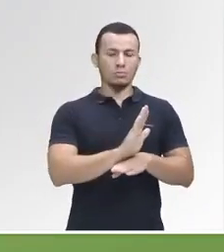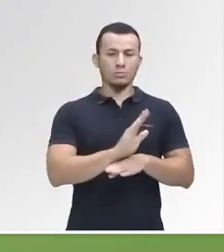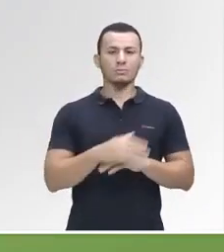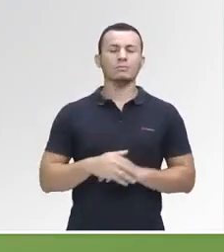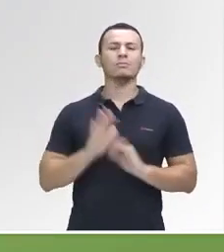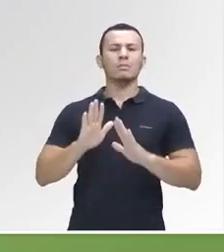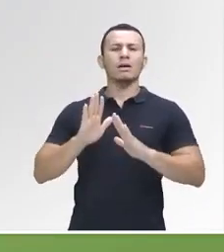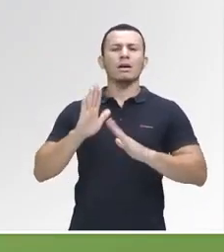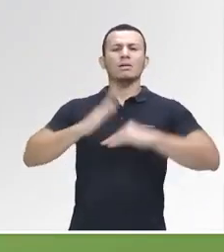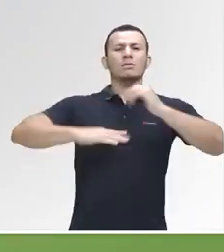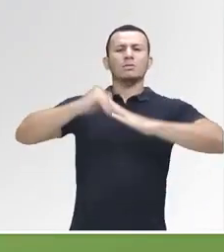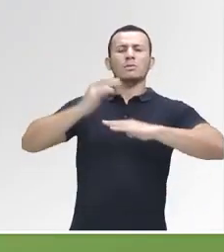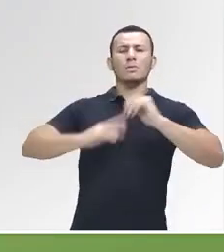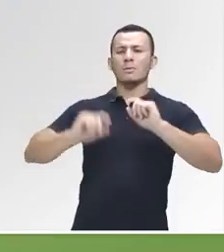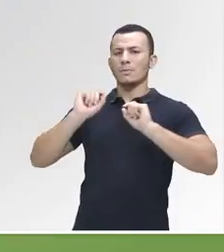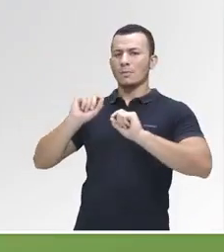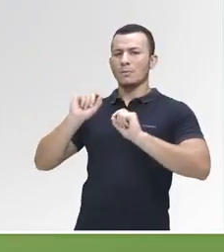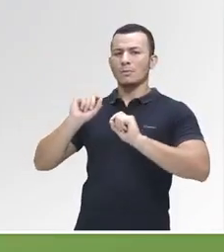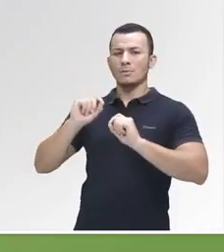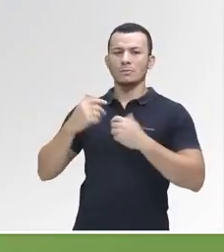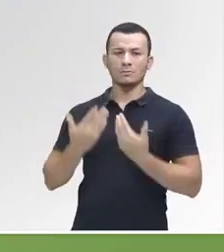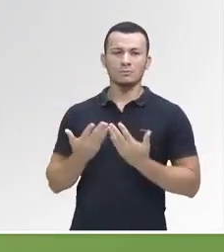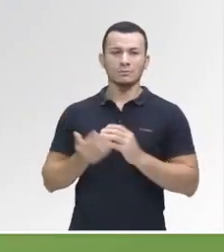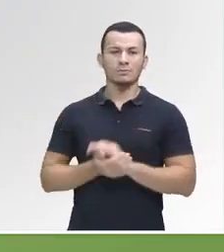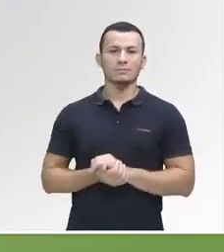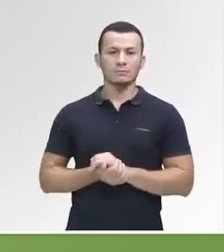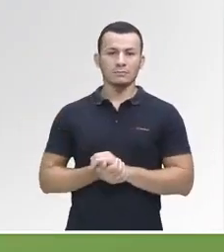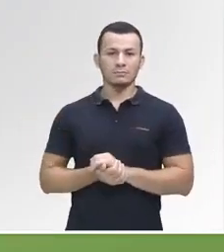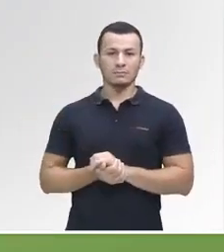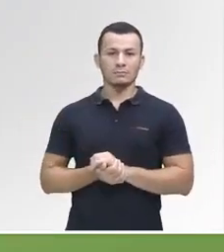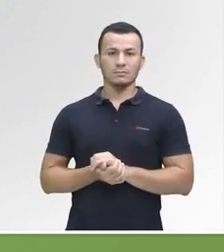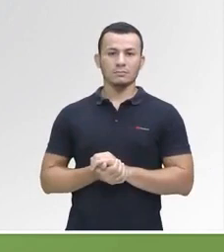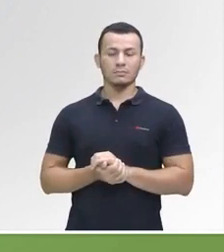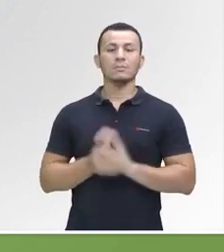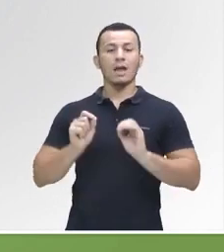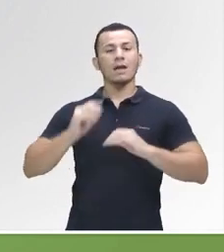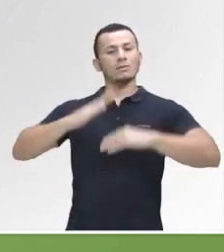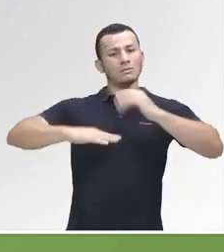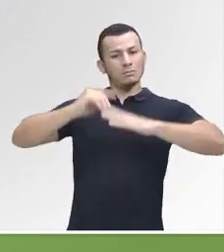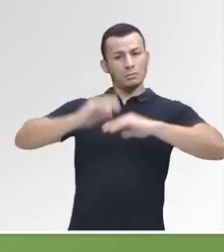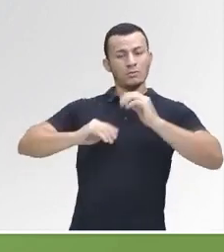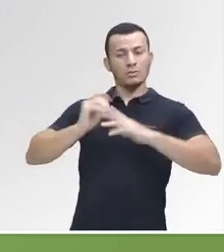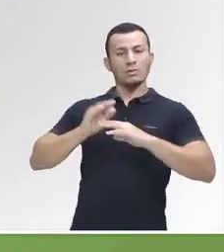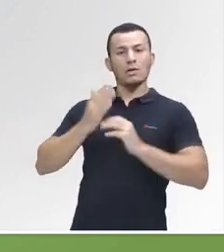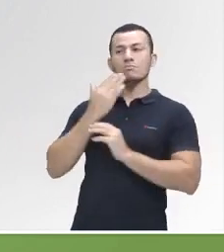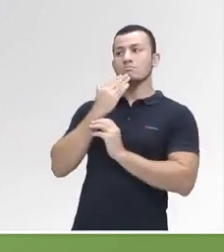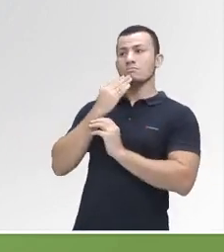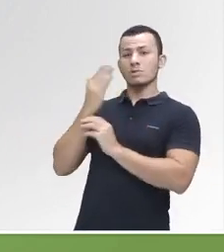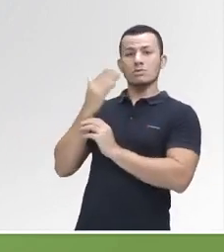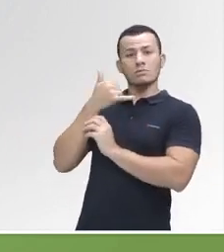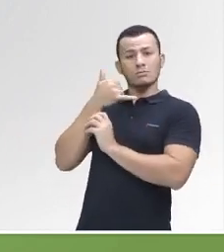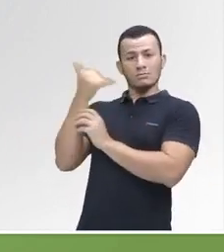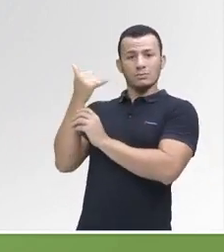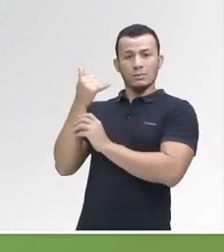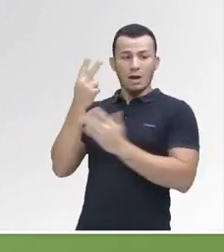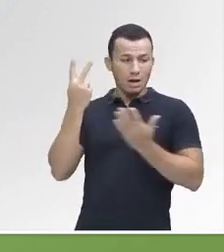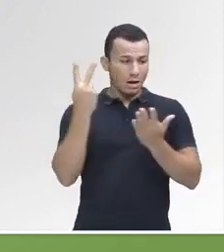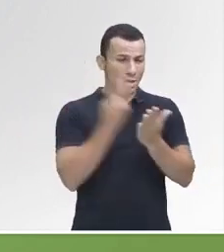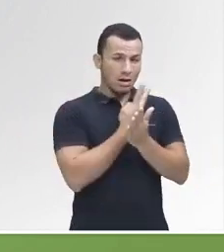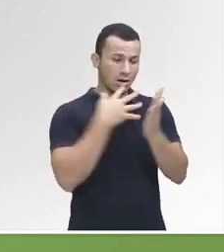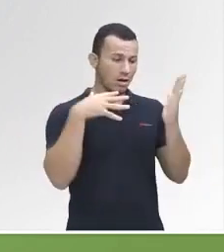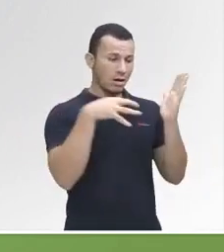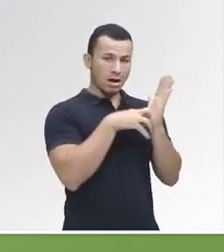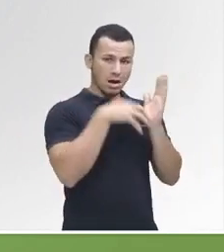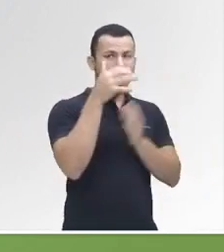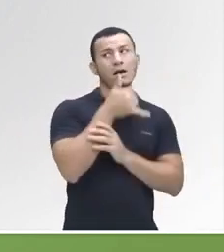assistência especializada? São os profissionais que são solicitados, né? Logo que ocorre um acidente,